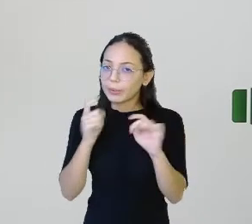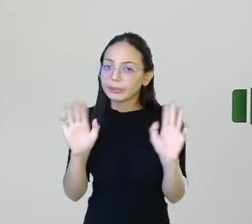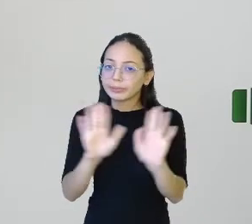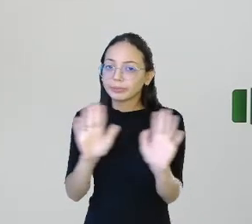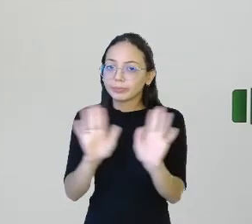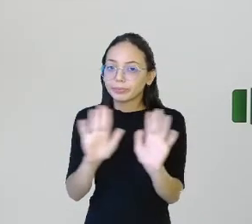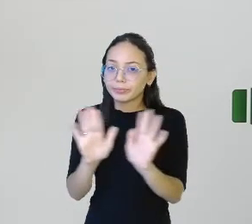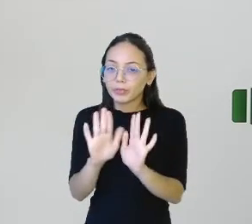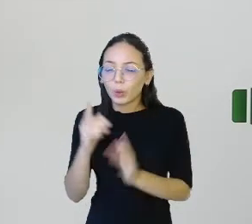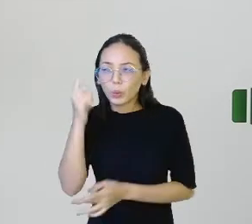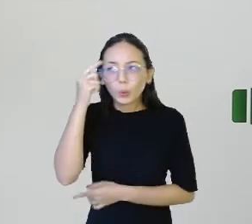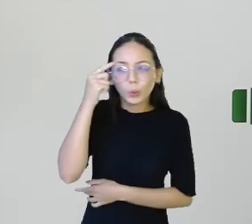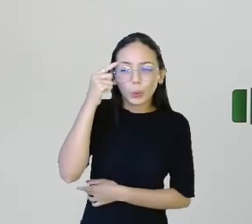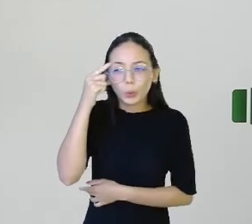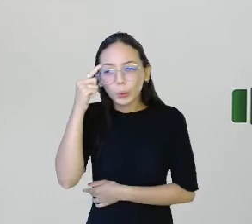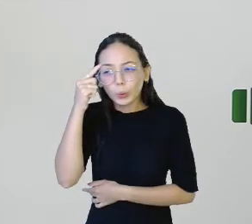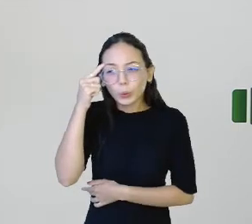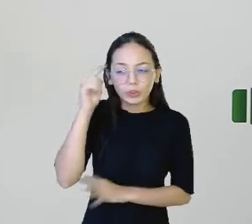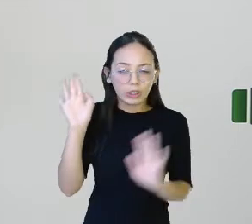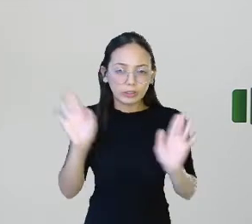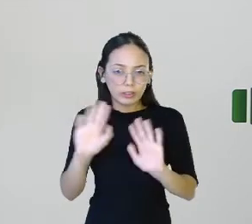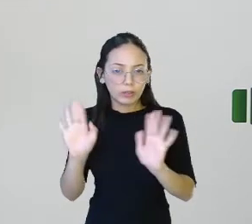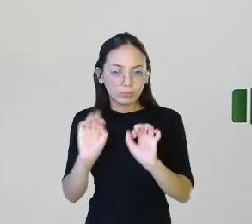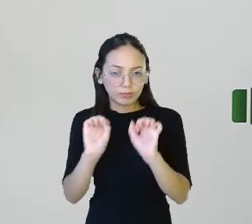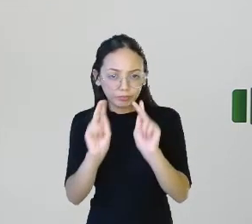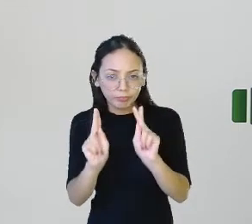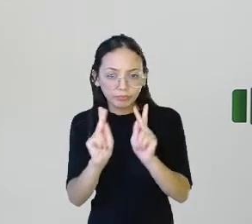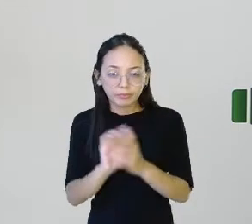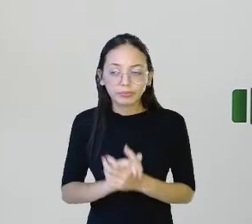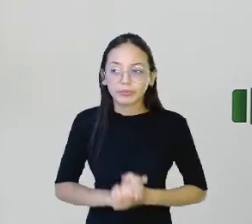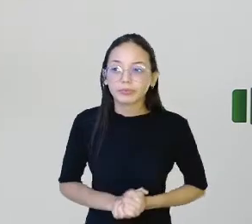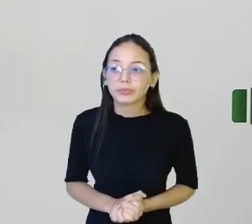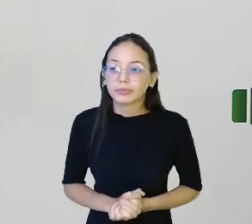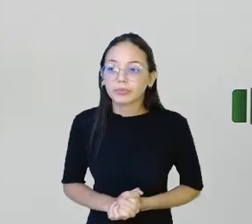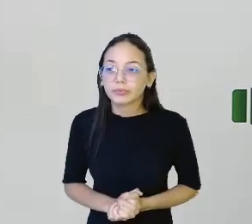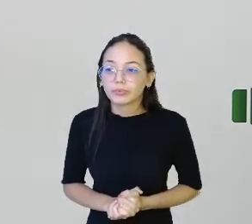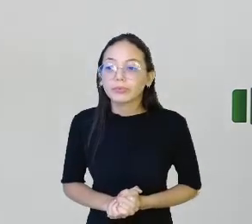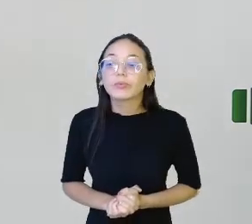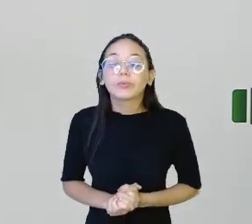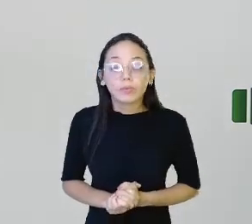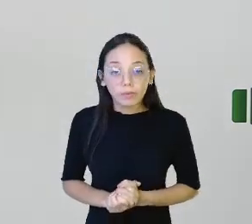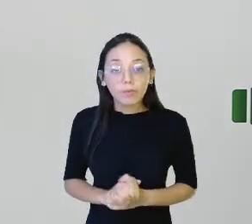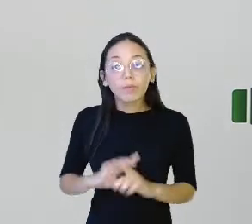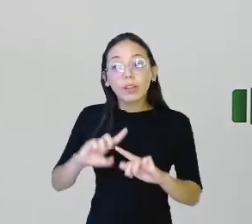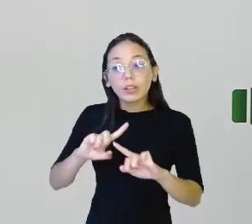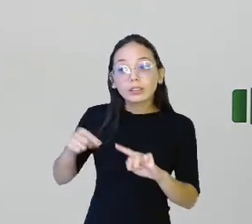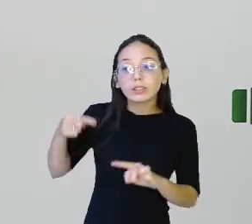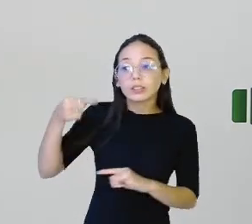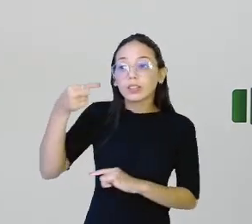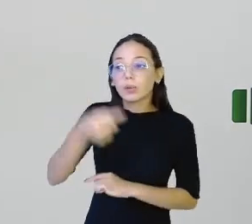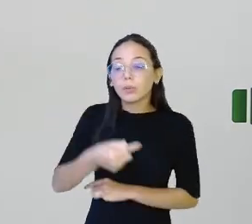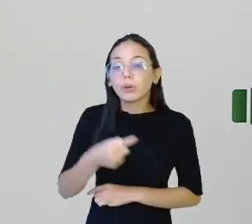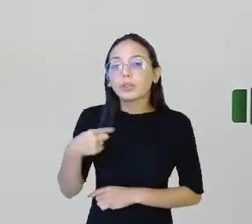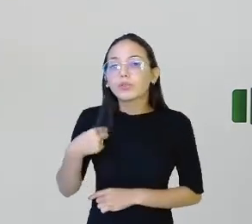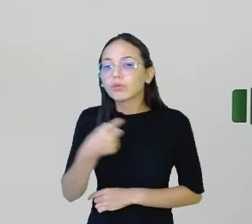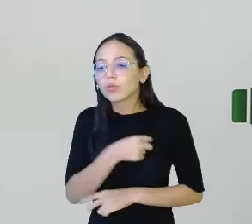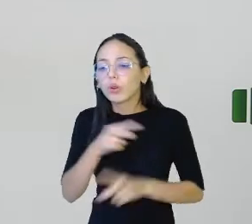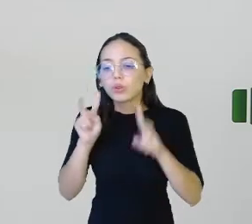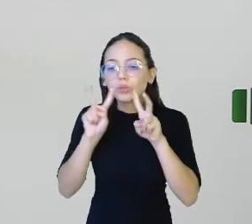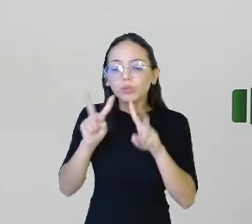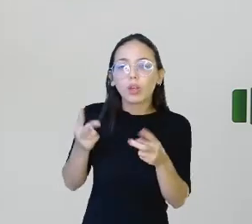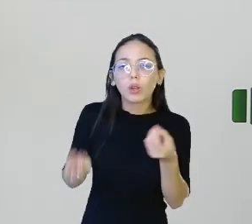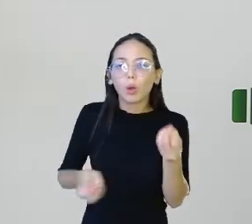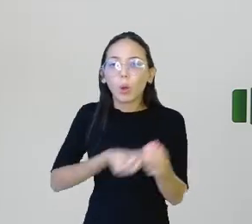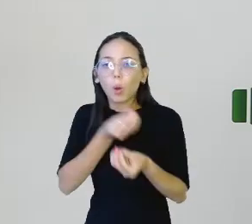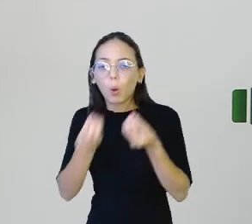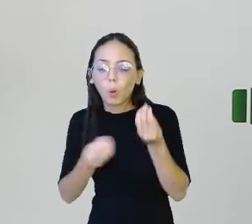não fique com dúvida no final da nossa aula. Beleza? Depois, a gente vai ver onde a gente utiliza os